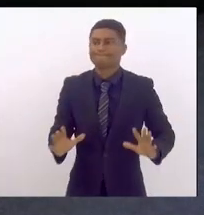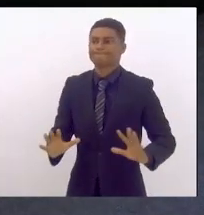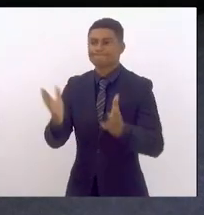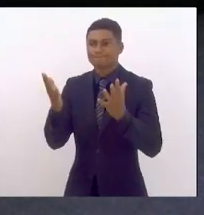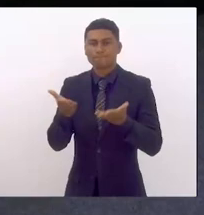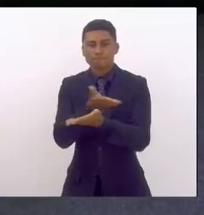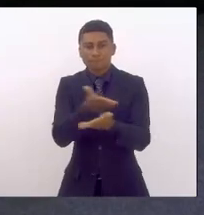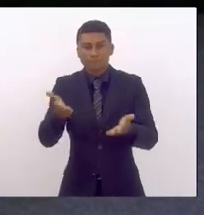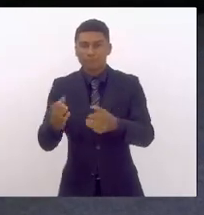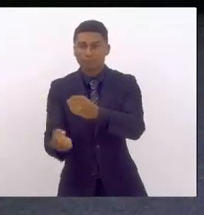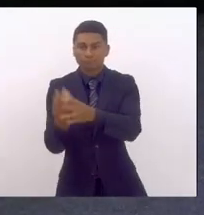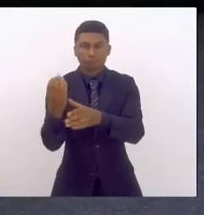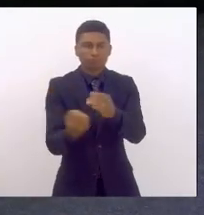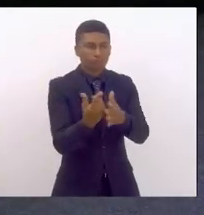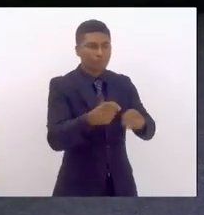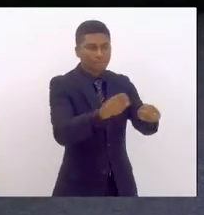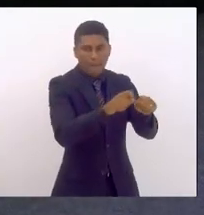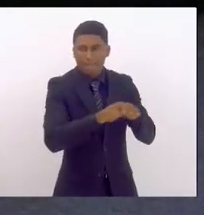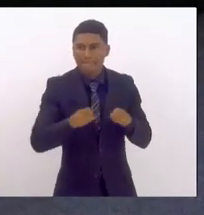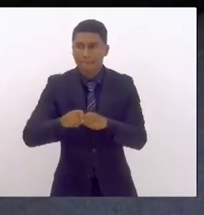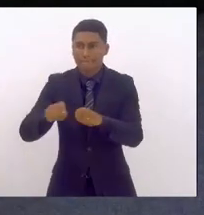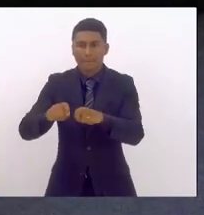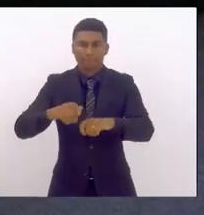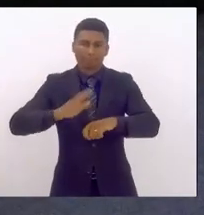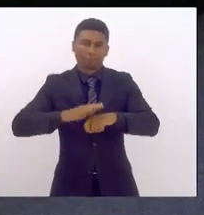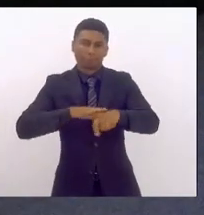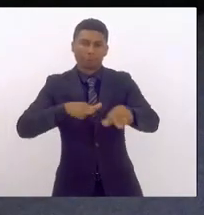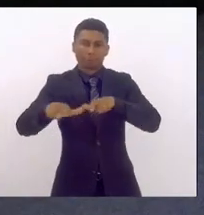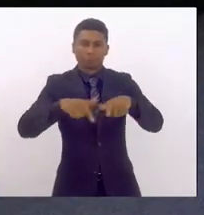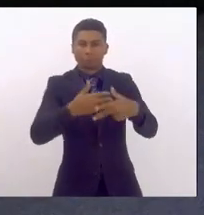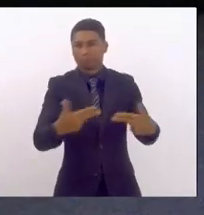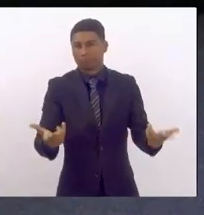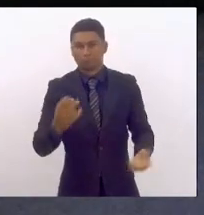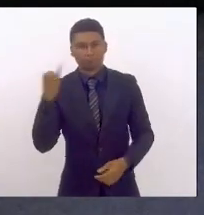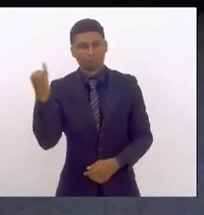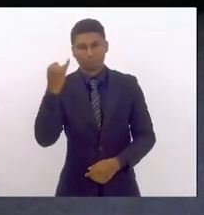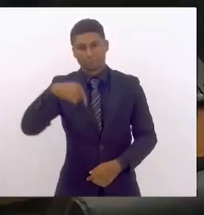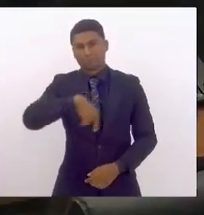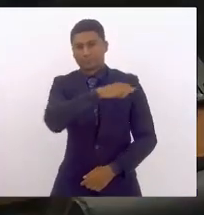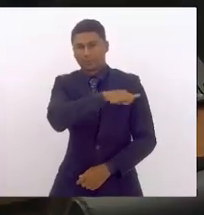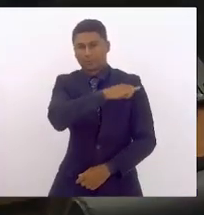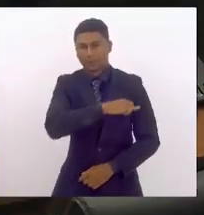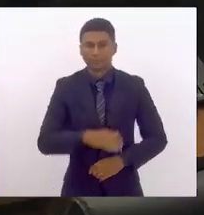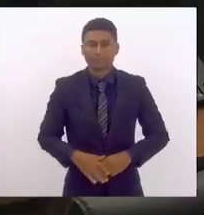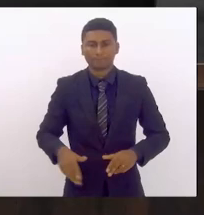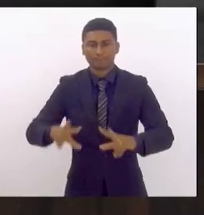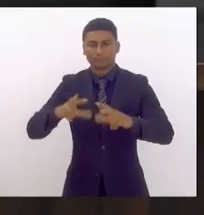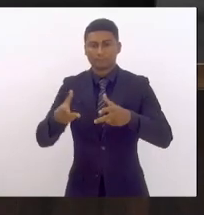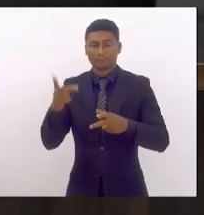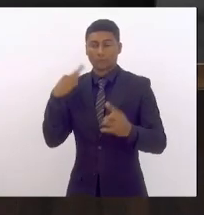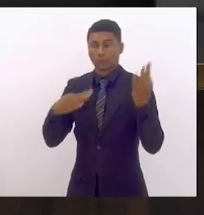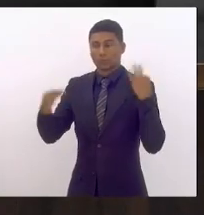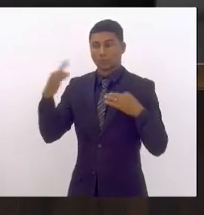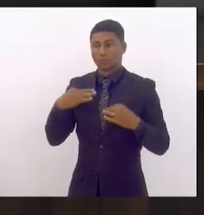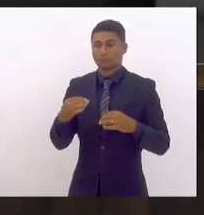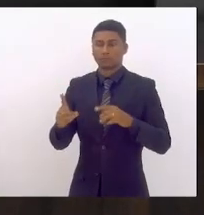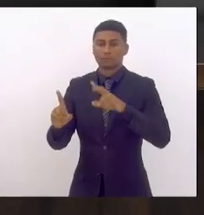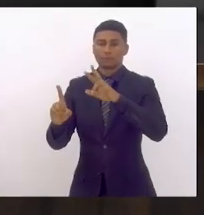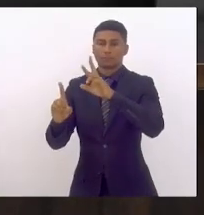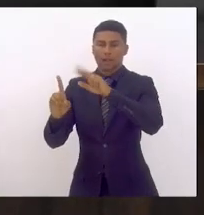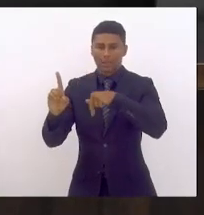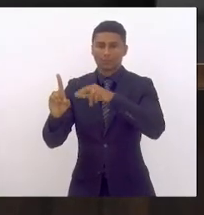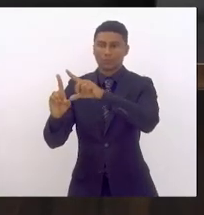artesanal quanto a produção orgânica no Rio de Janeiro pela comissão de turismo designo relator especial